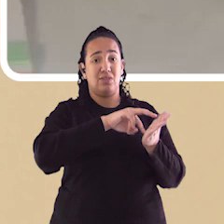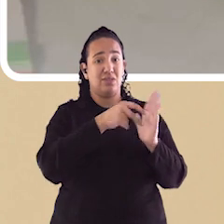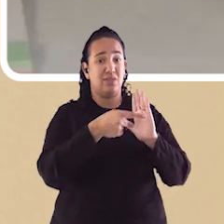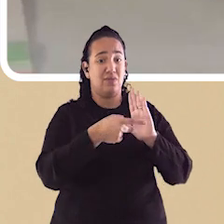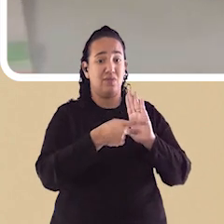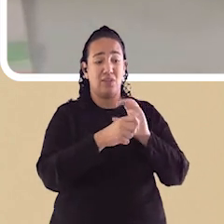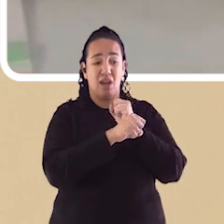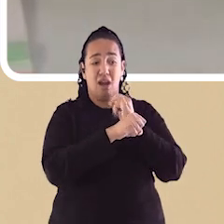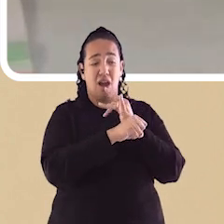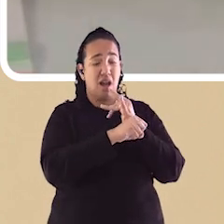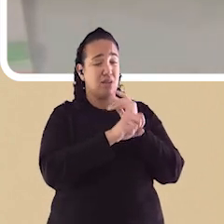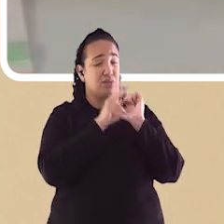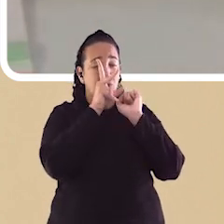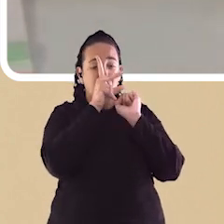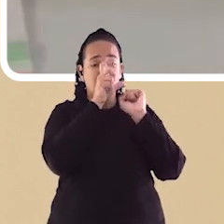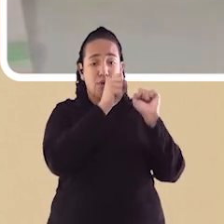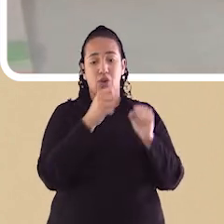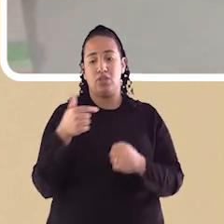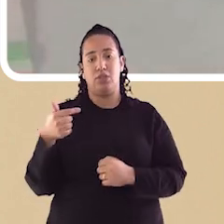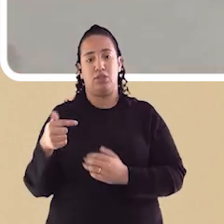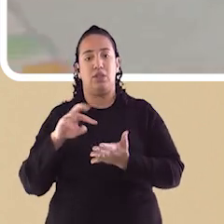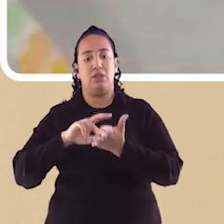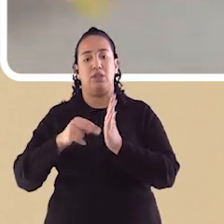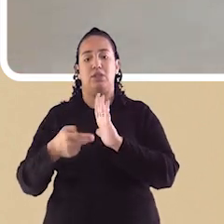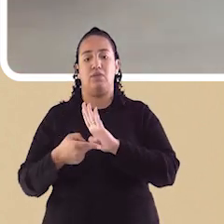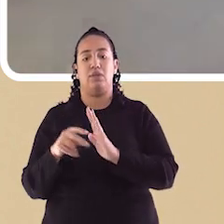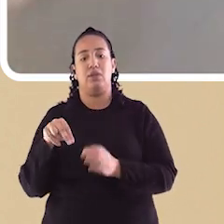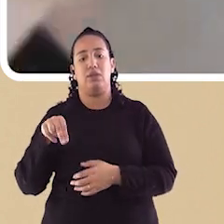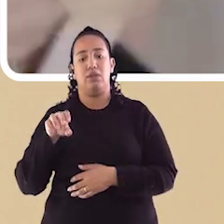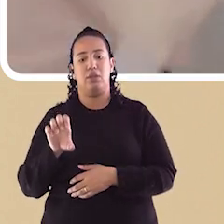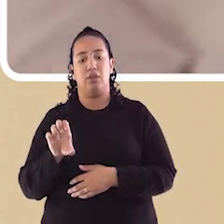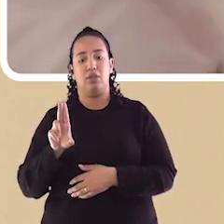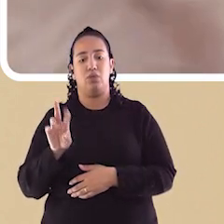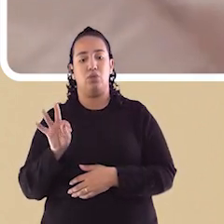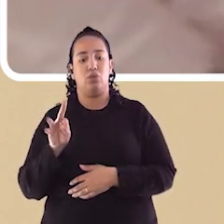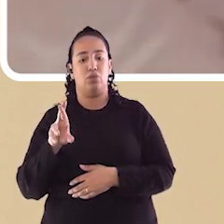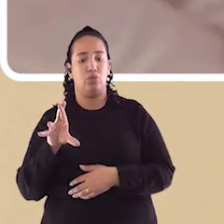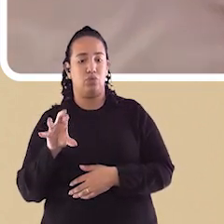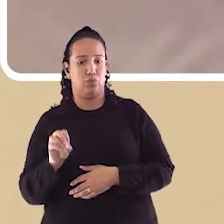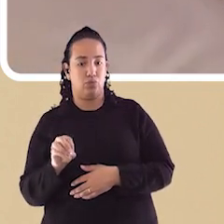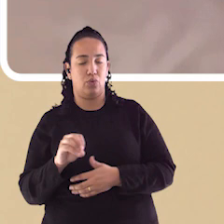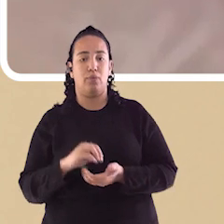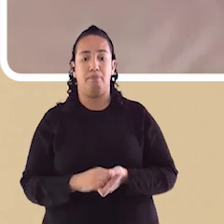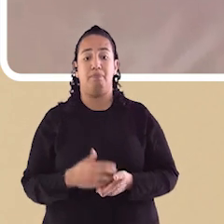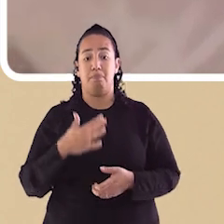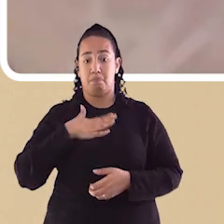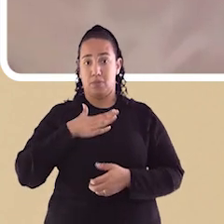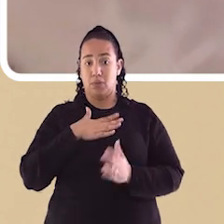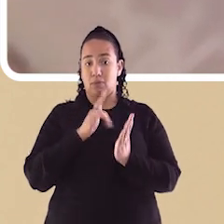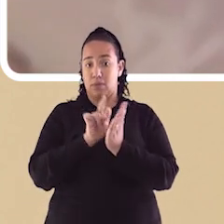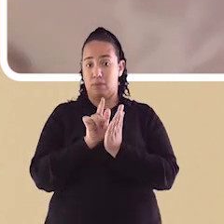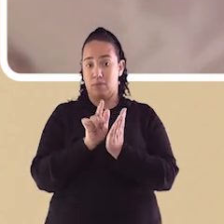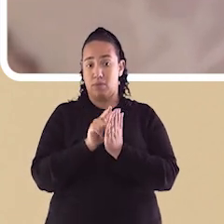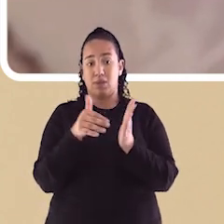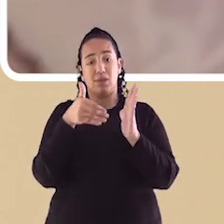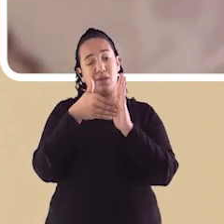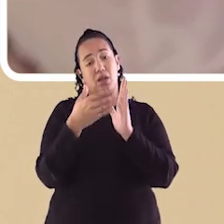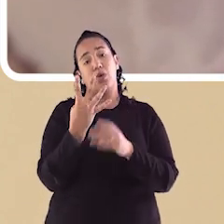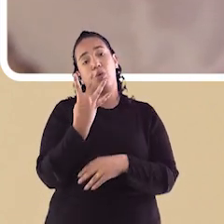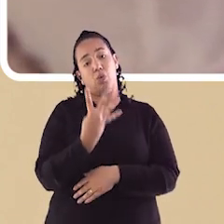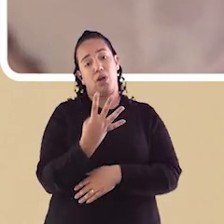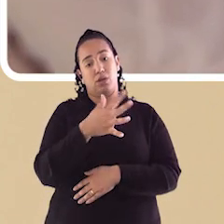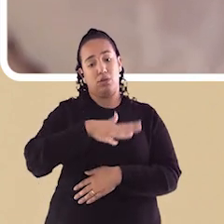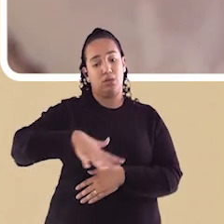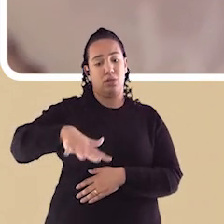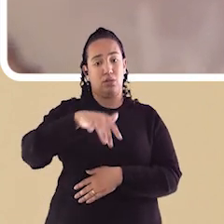muito ácido e o 7 quer dizer neutro. Então vamos comparar aqui com a minha tirinha. A minha tirinha está mais ou menos no 4. Então